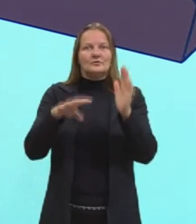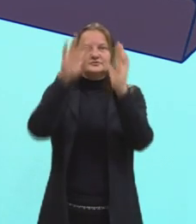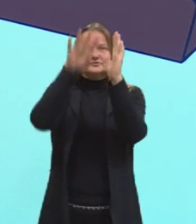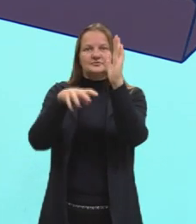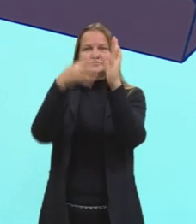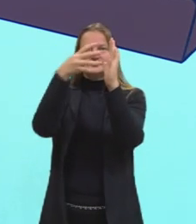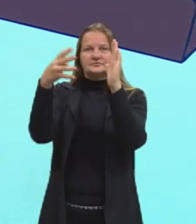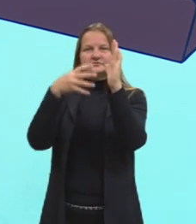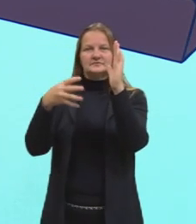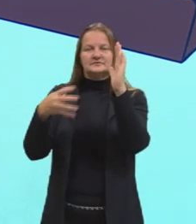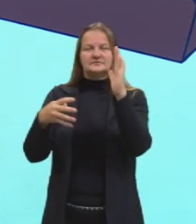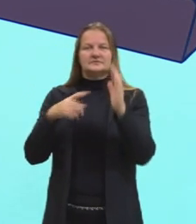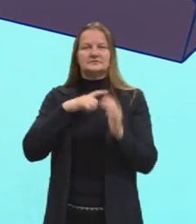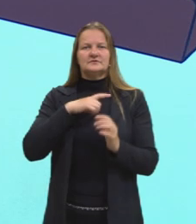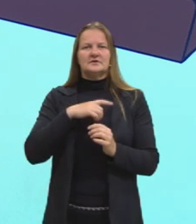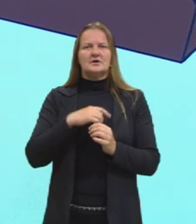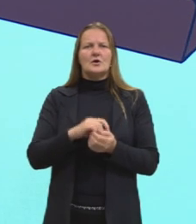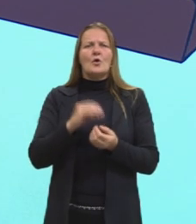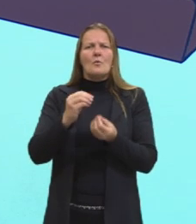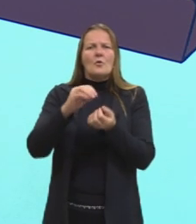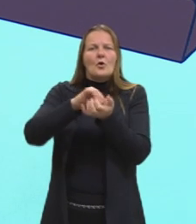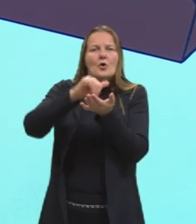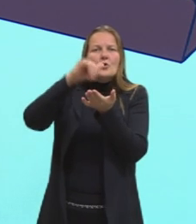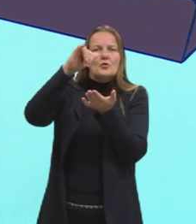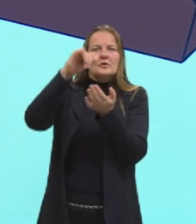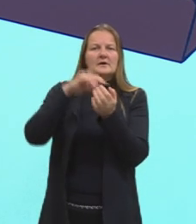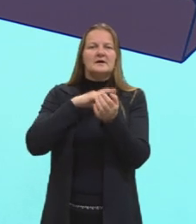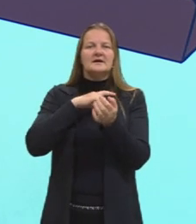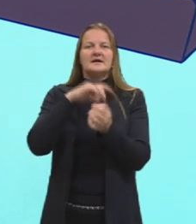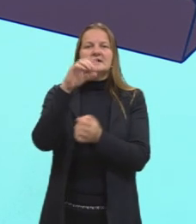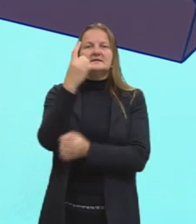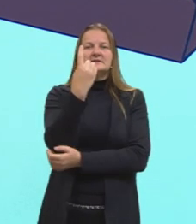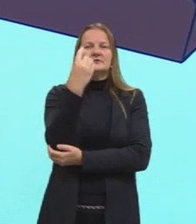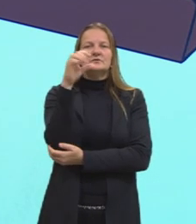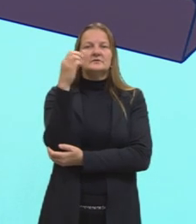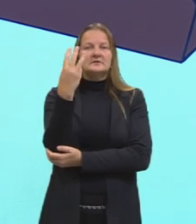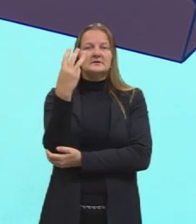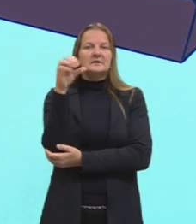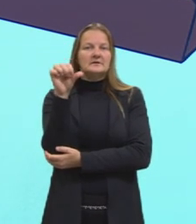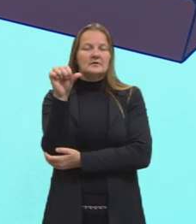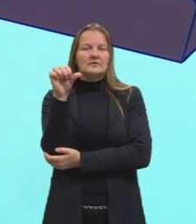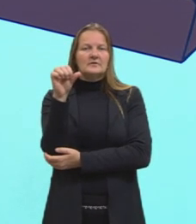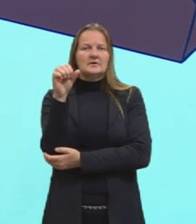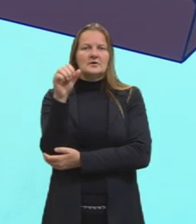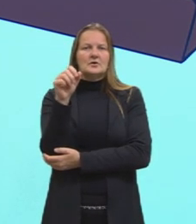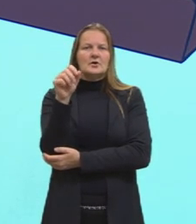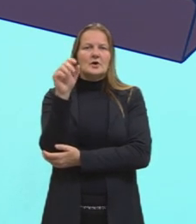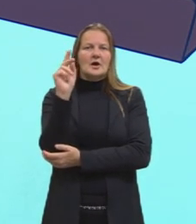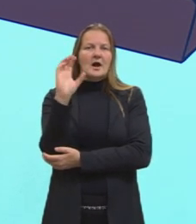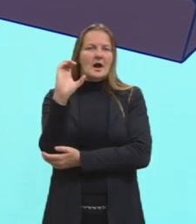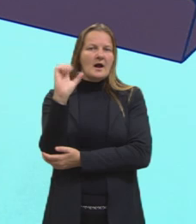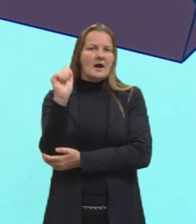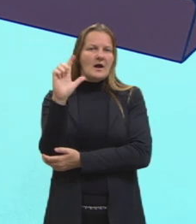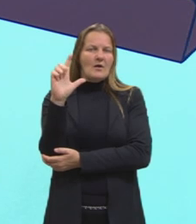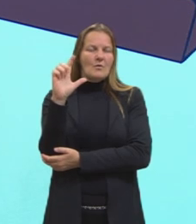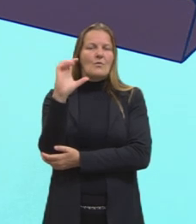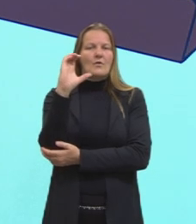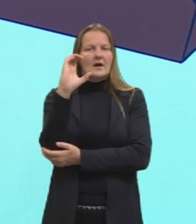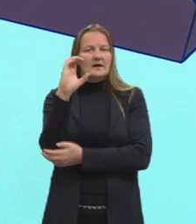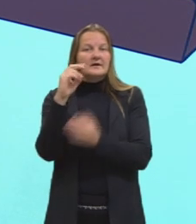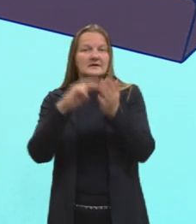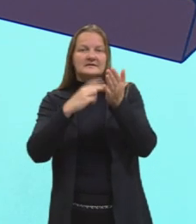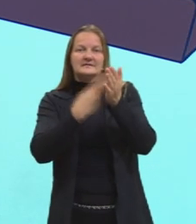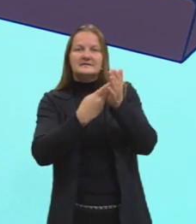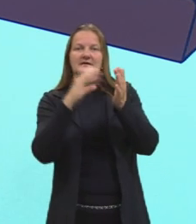aí tá valor energético 139 quilo calça né calorias certo